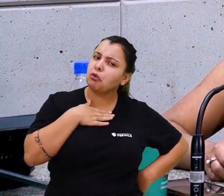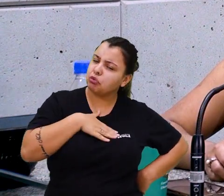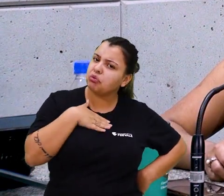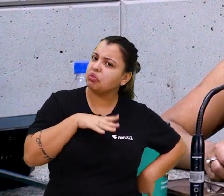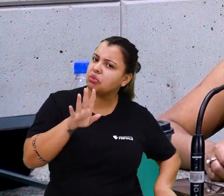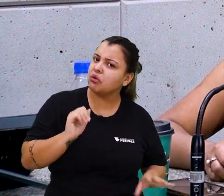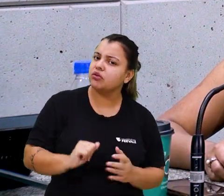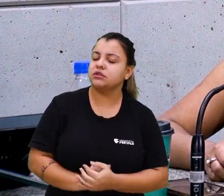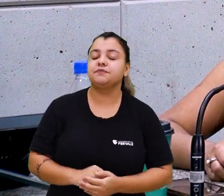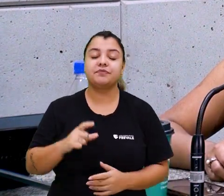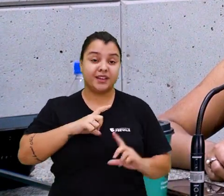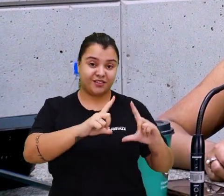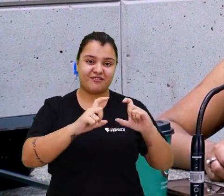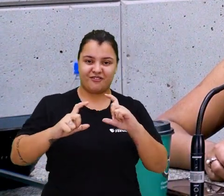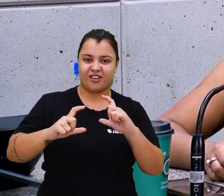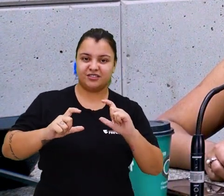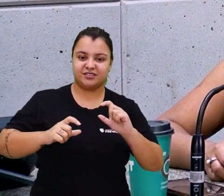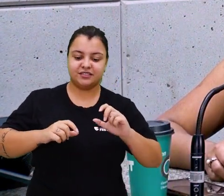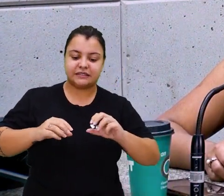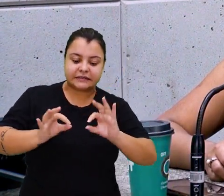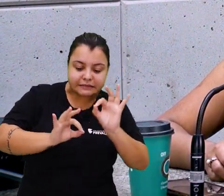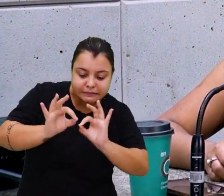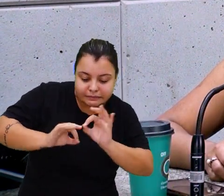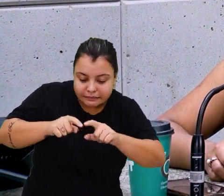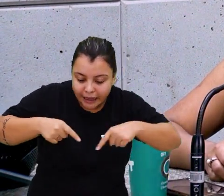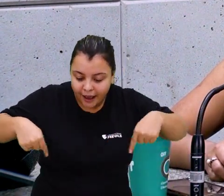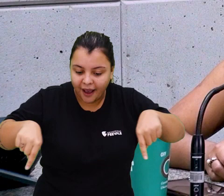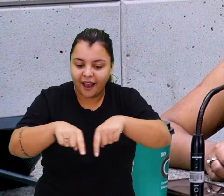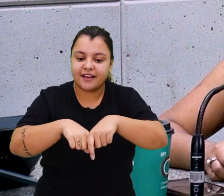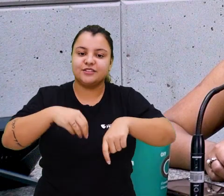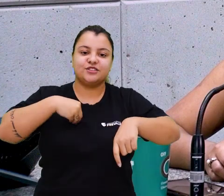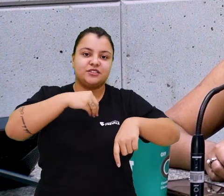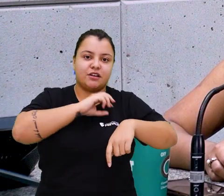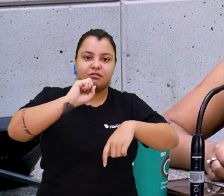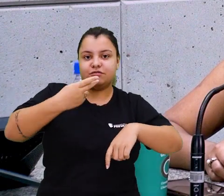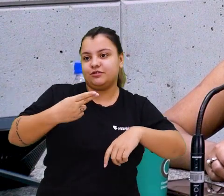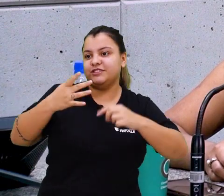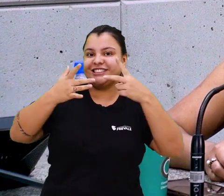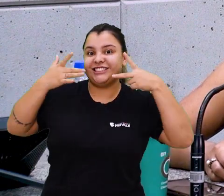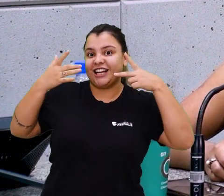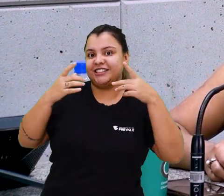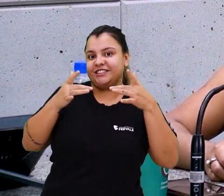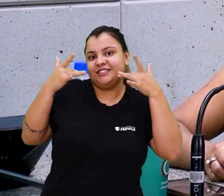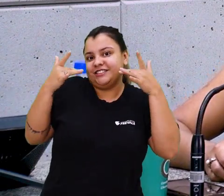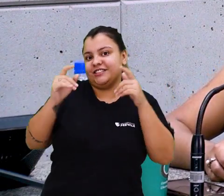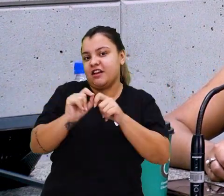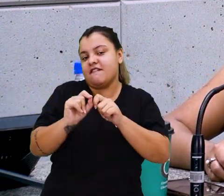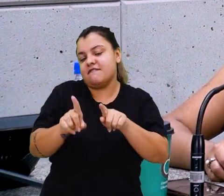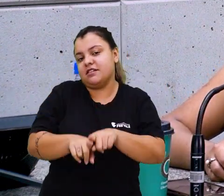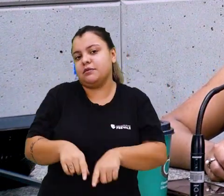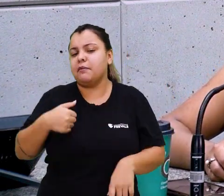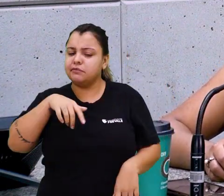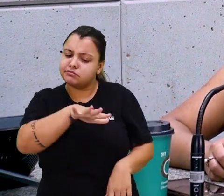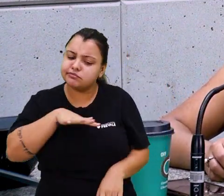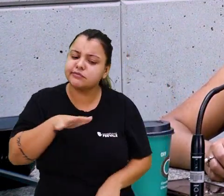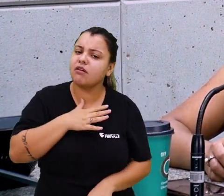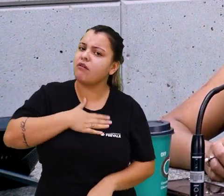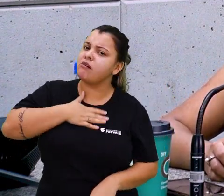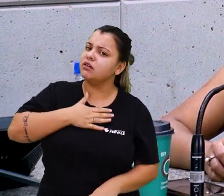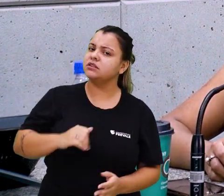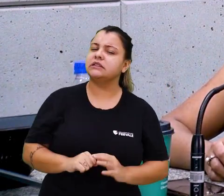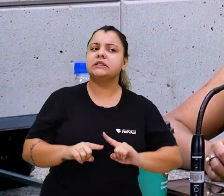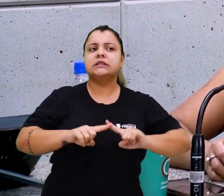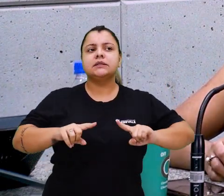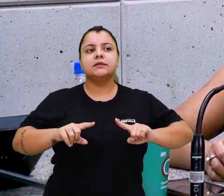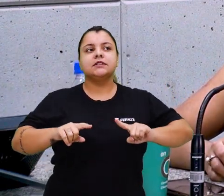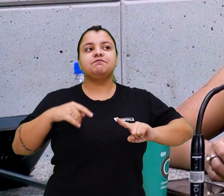então até tenho fotos assim de maquetes de saúde ou de teatro que eu fazia E aí sempre fui curtindo essa área mas sempre eu